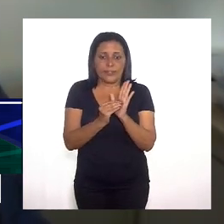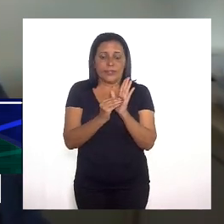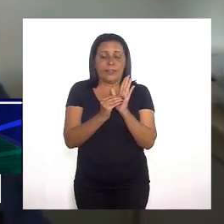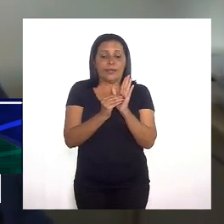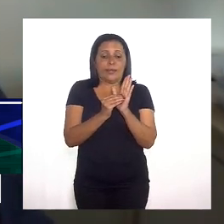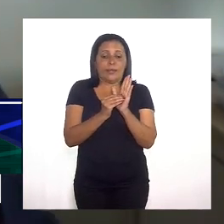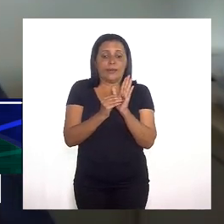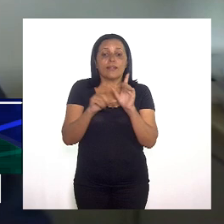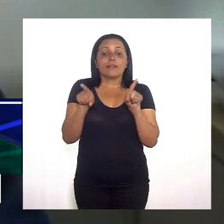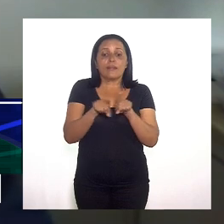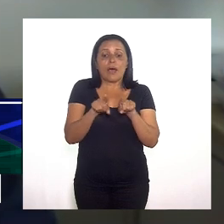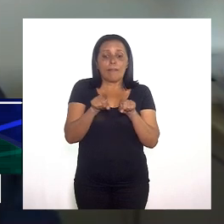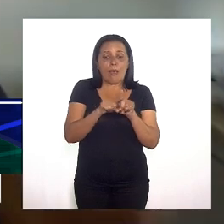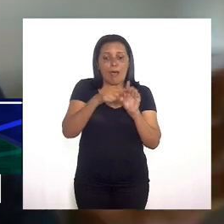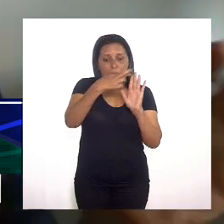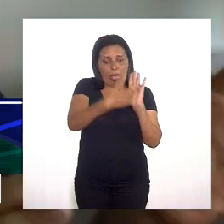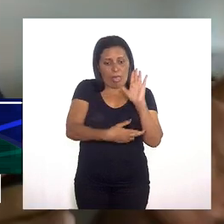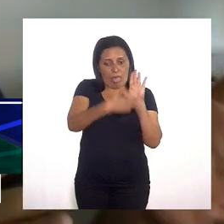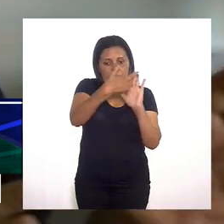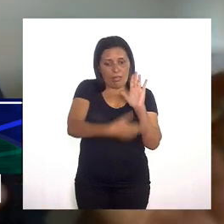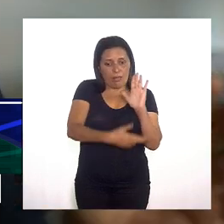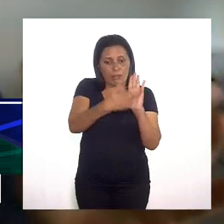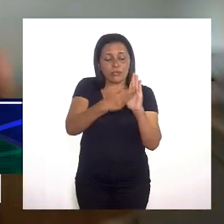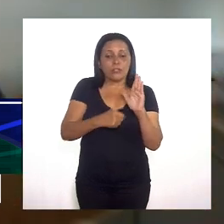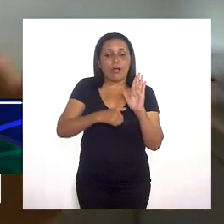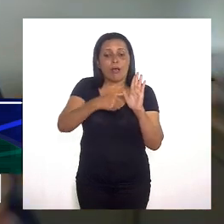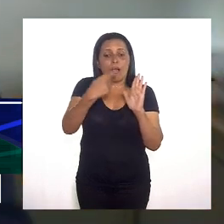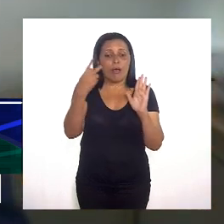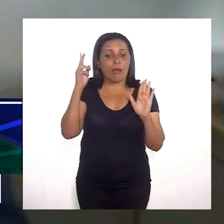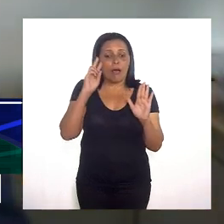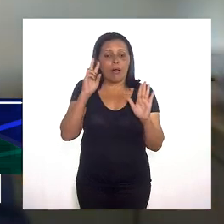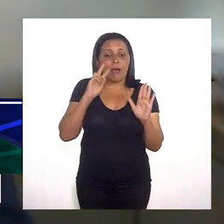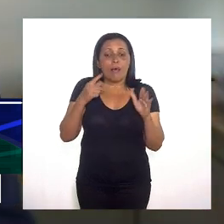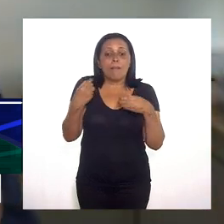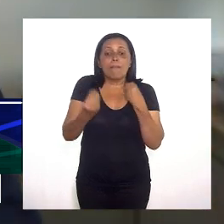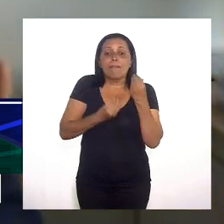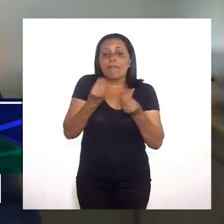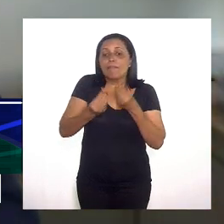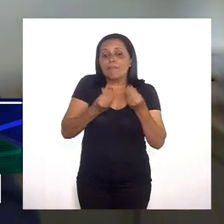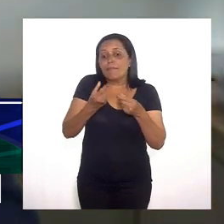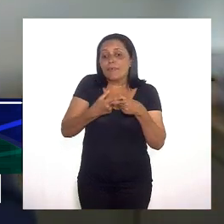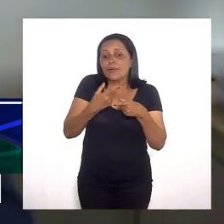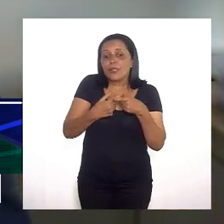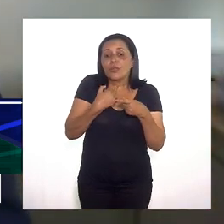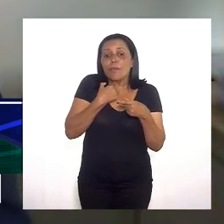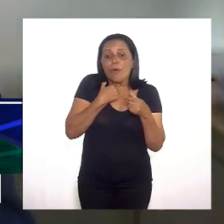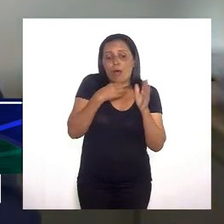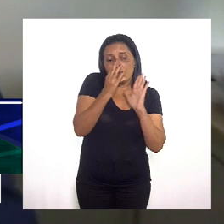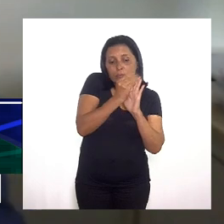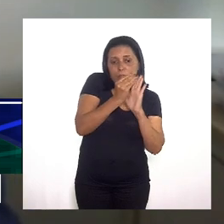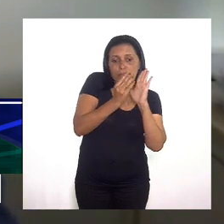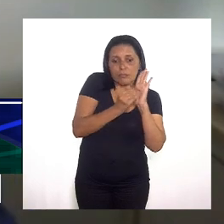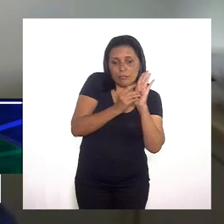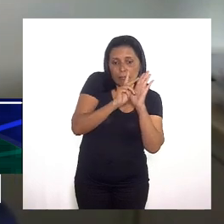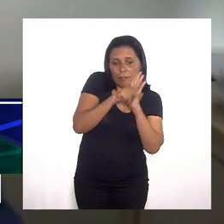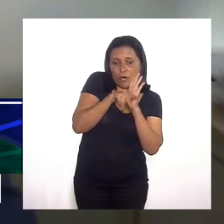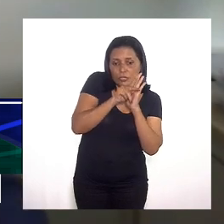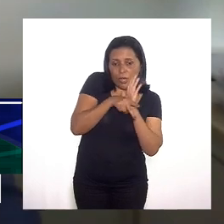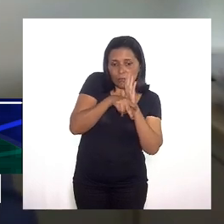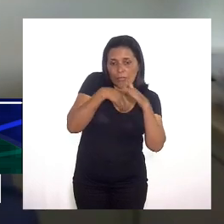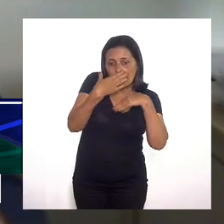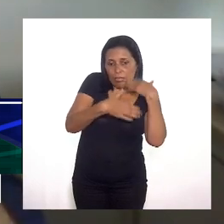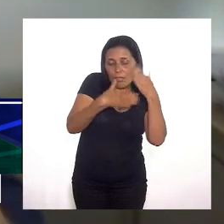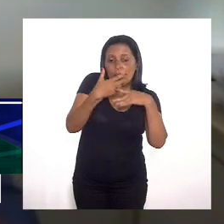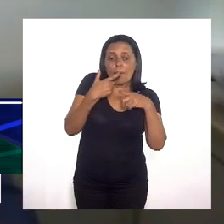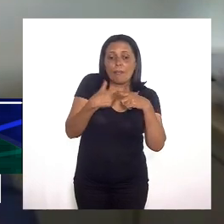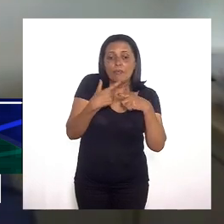vendo nem regimento, do ponto de vista do histórico. Por que eu não posso fazer emenda ao projeto de resolução?